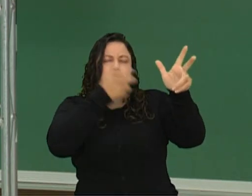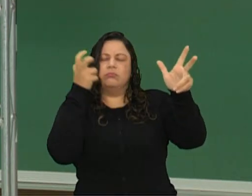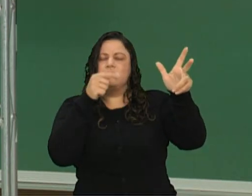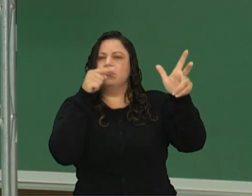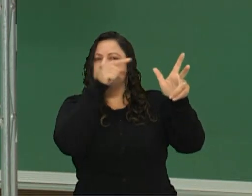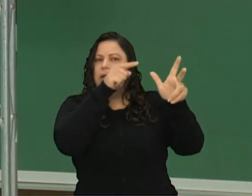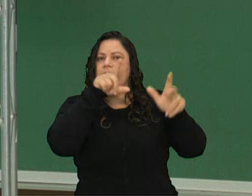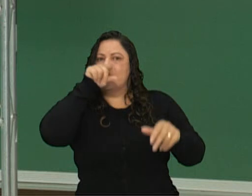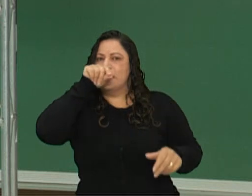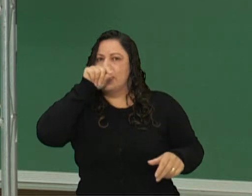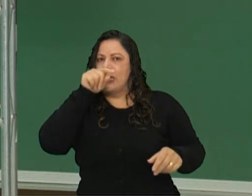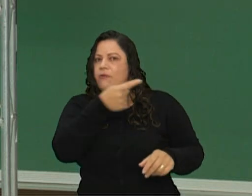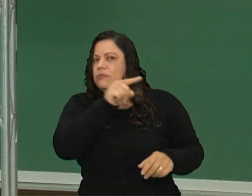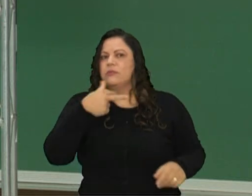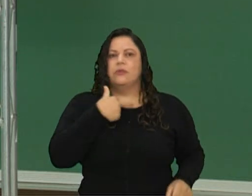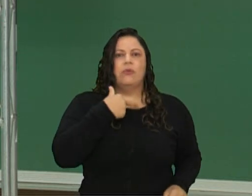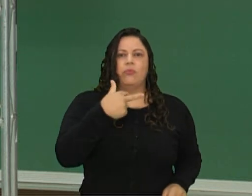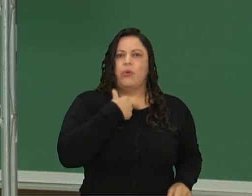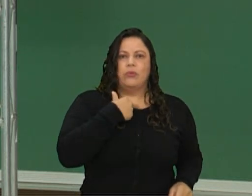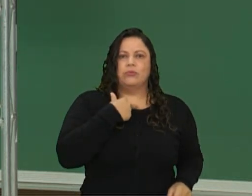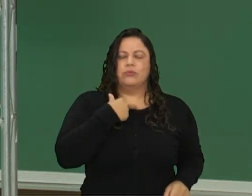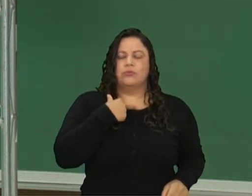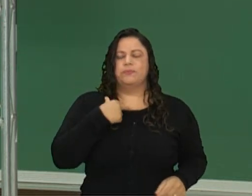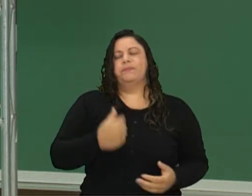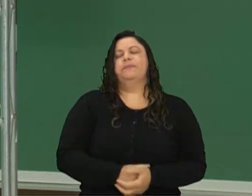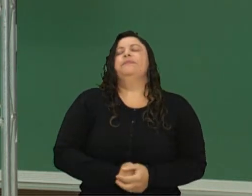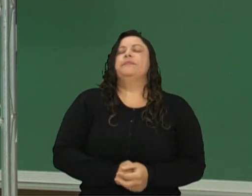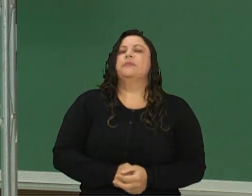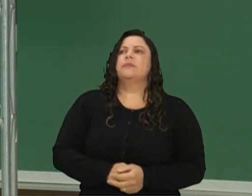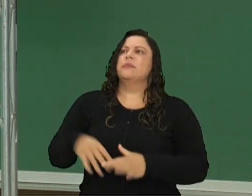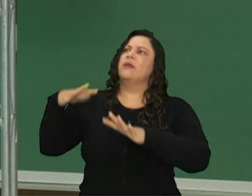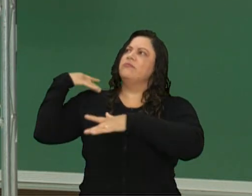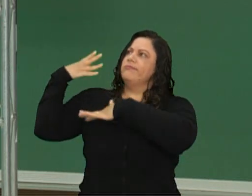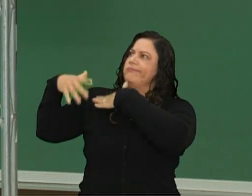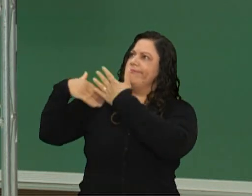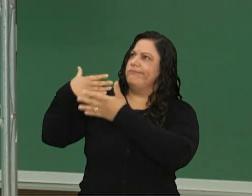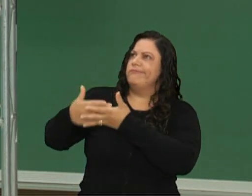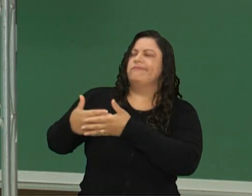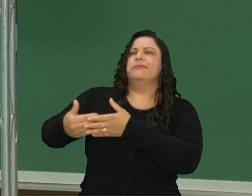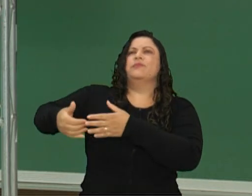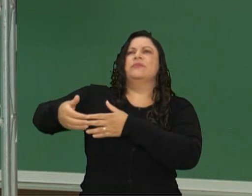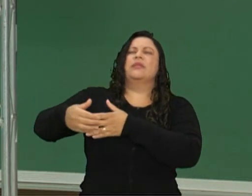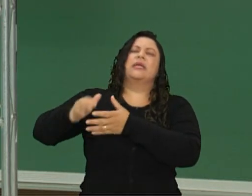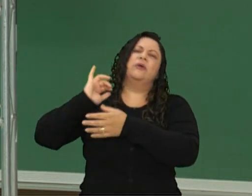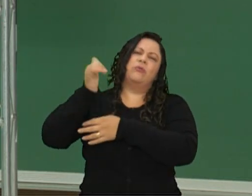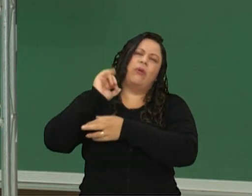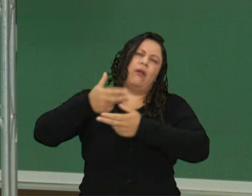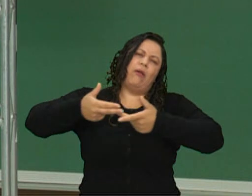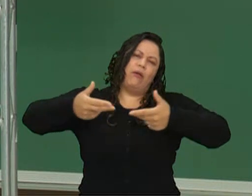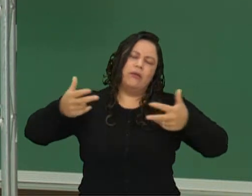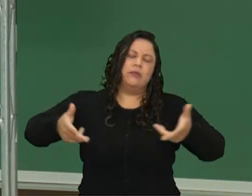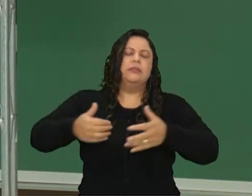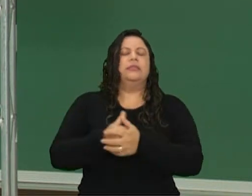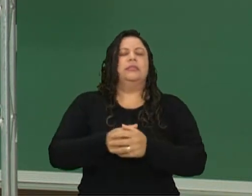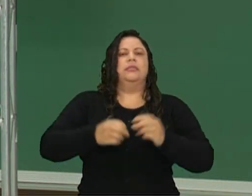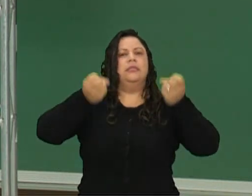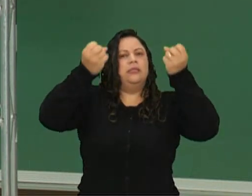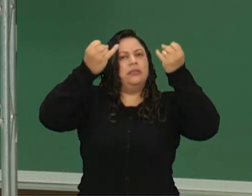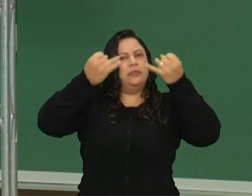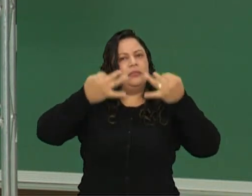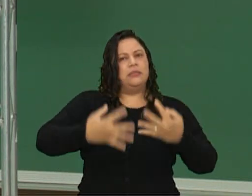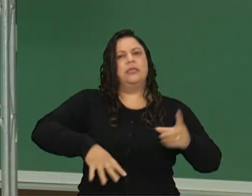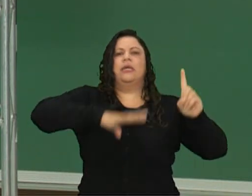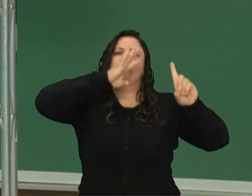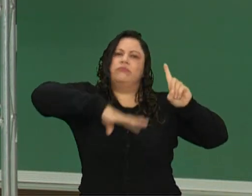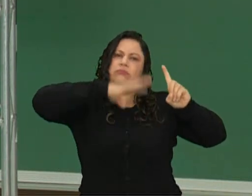natureza. Segundo os contos indígenas, existe mais de uma lenda que fala da gralha azul, mas ela recebeu como presente